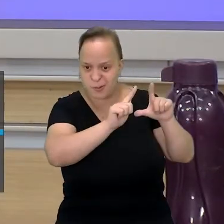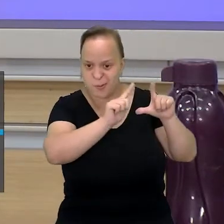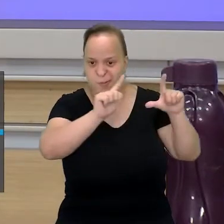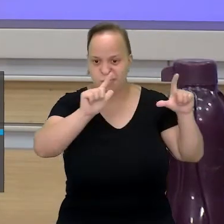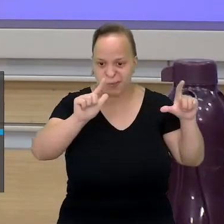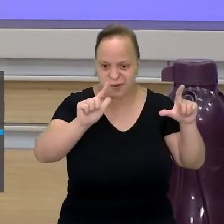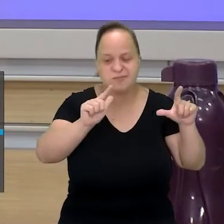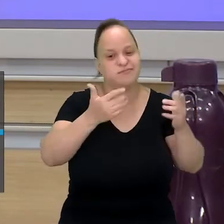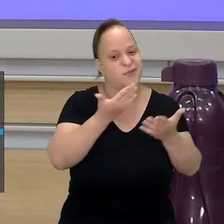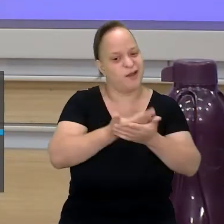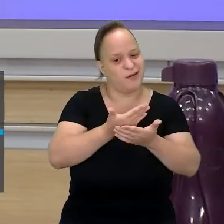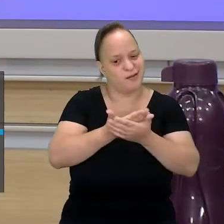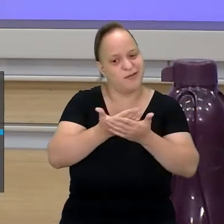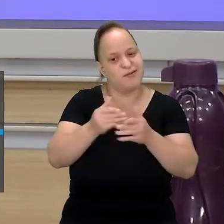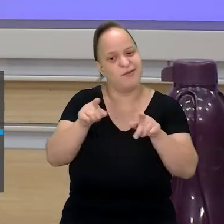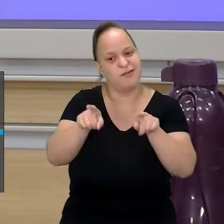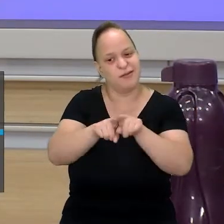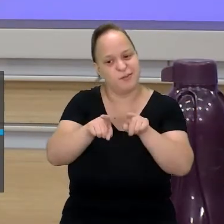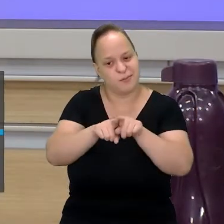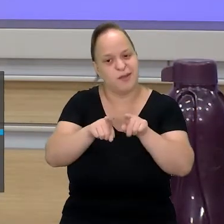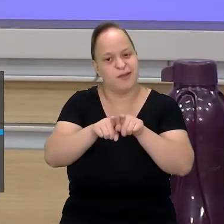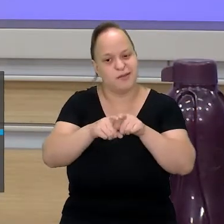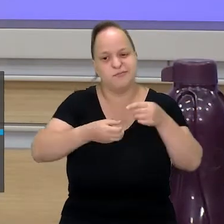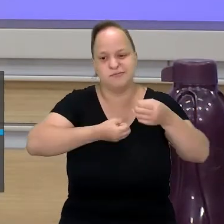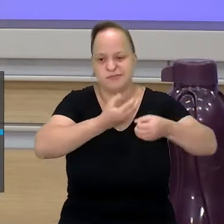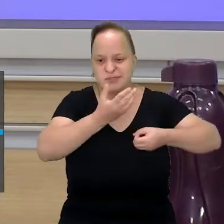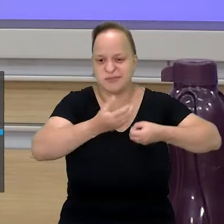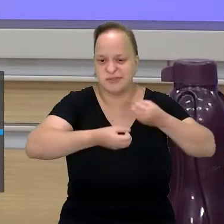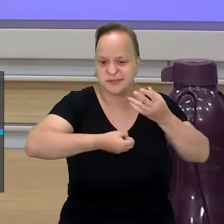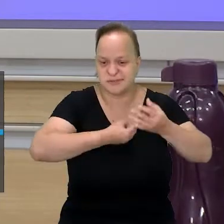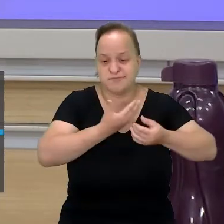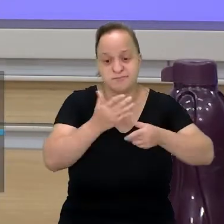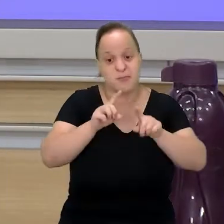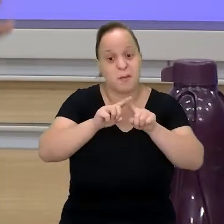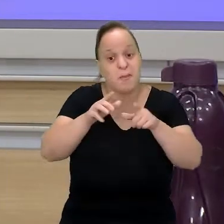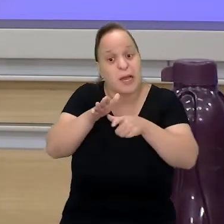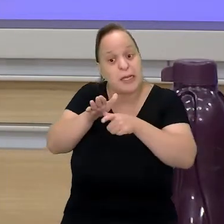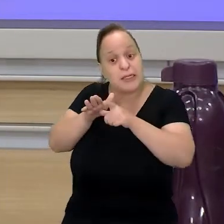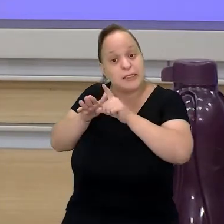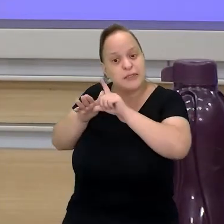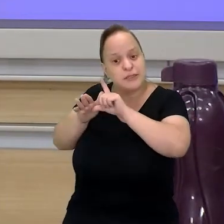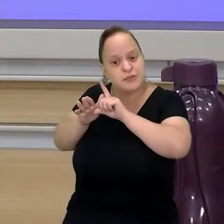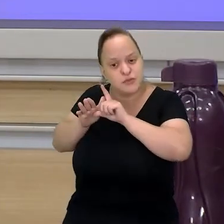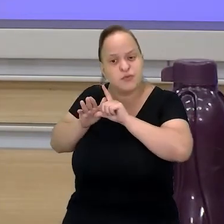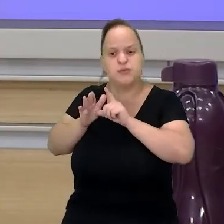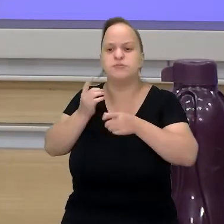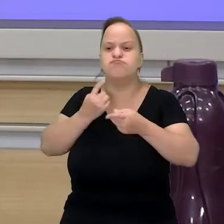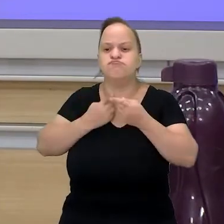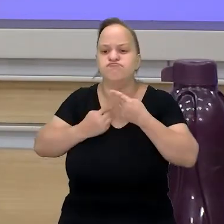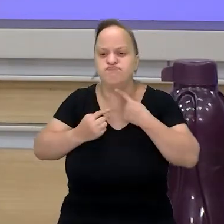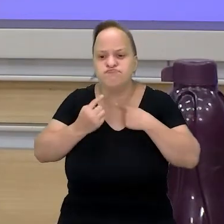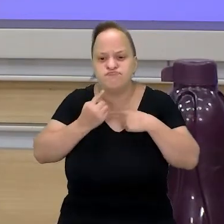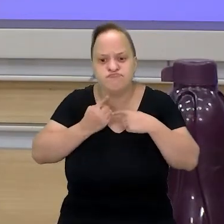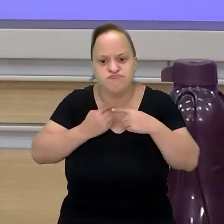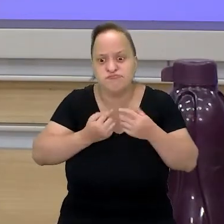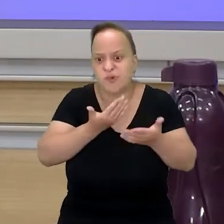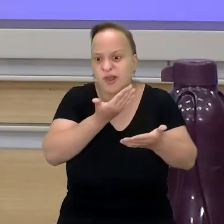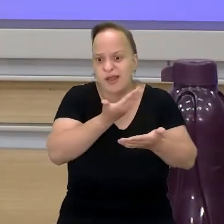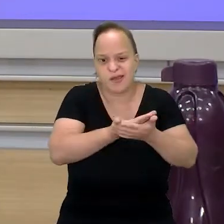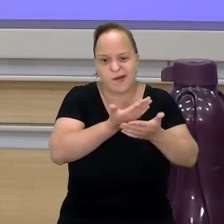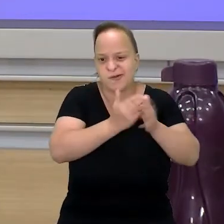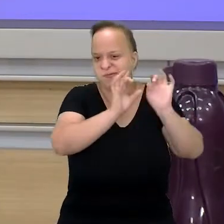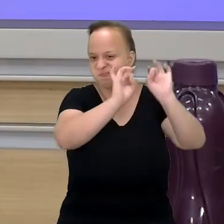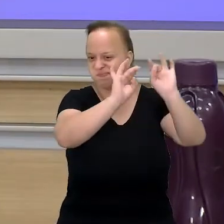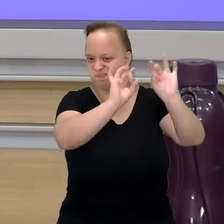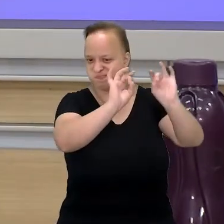E essa aula também vai estar lá, tá certo? E antes de mais nada também, quero falar que essa aula especial